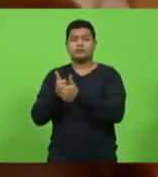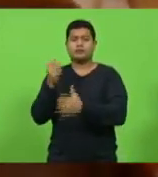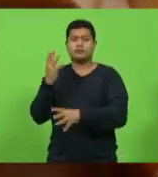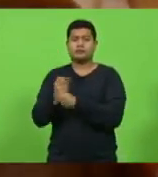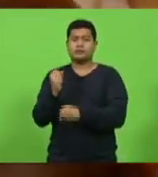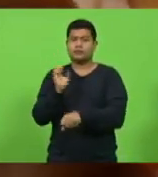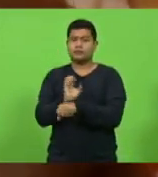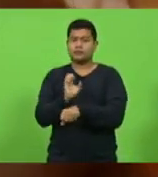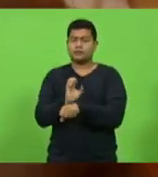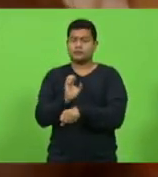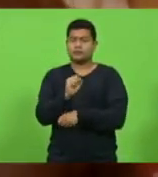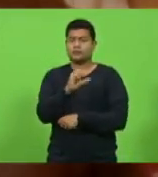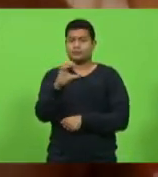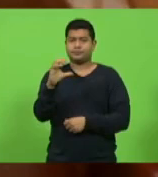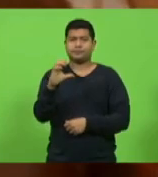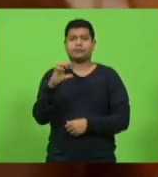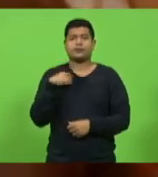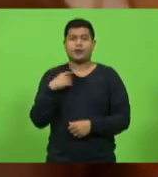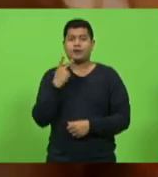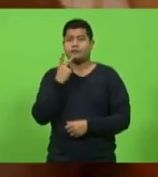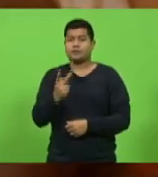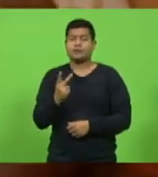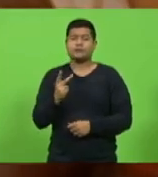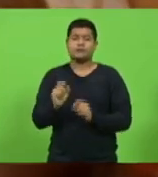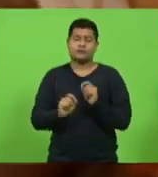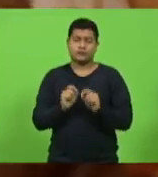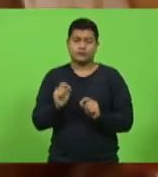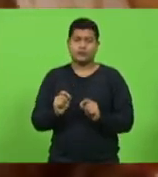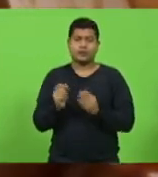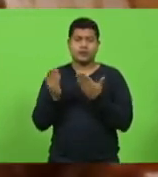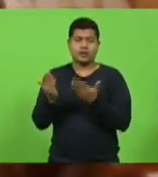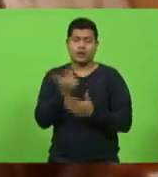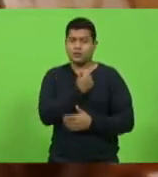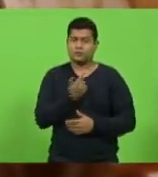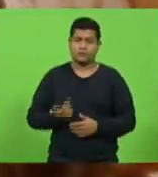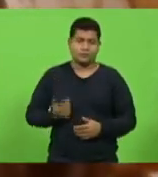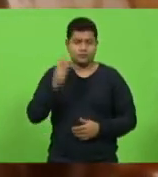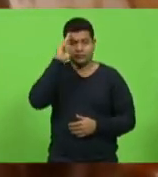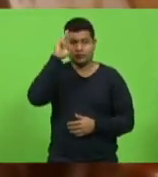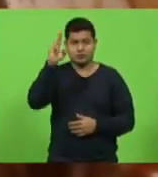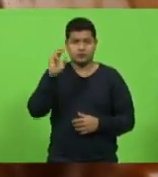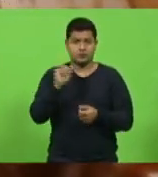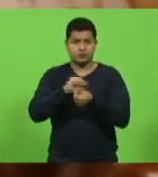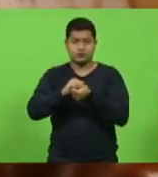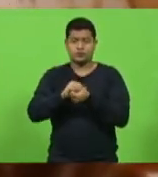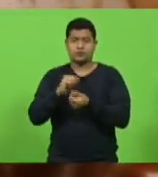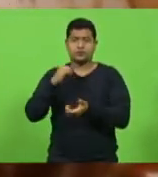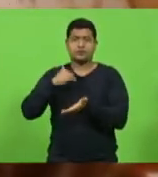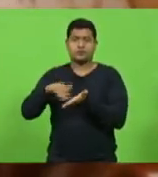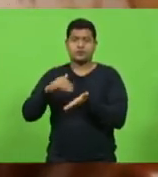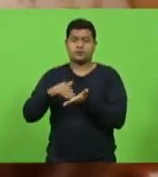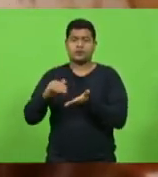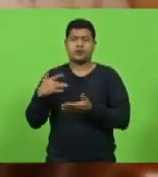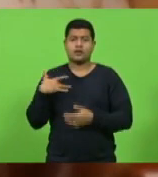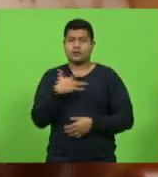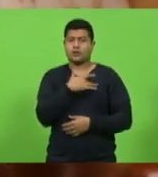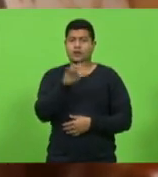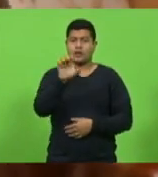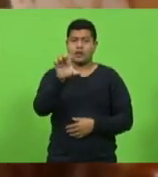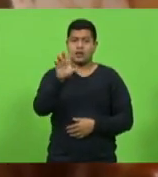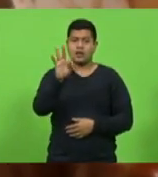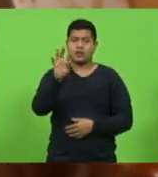Santa Catarina, afirma que o senhor governador Carlos Moisés, junto com o secretário de Saúde, Elton